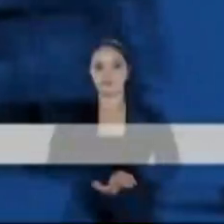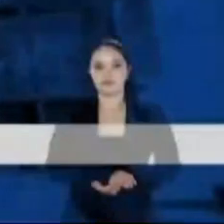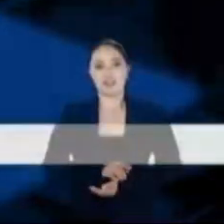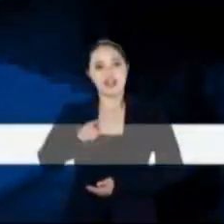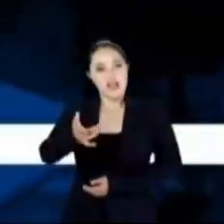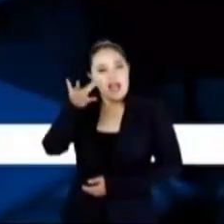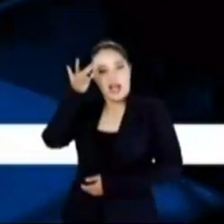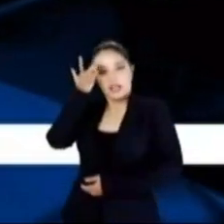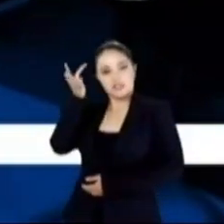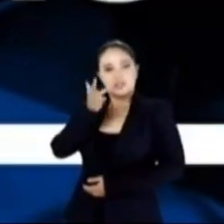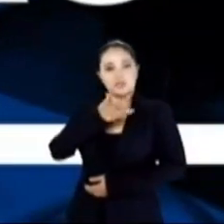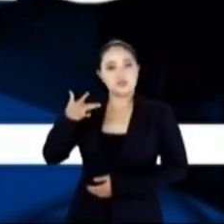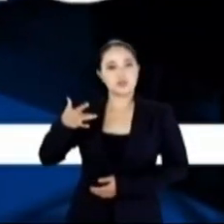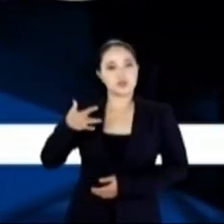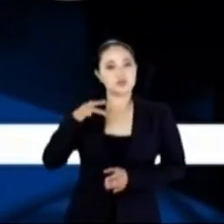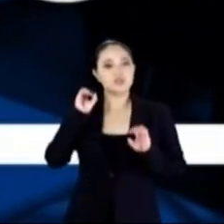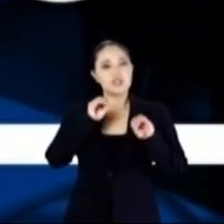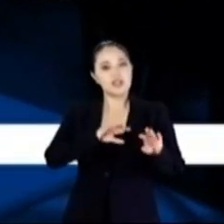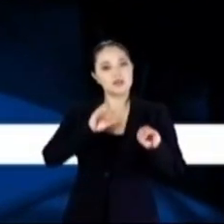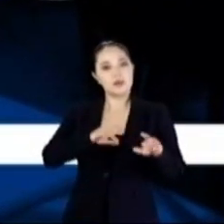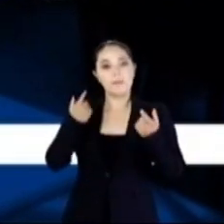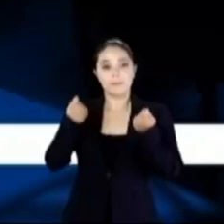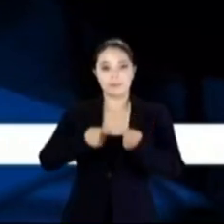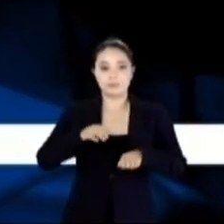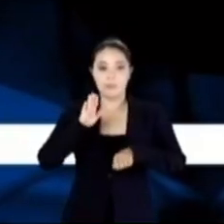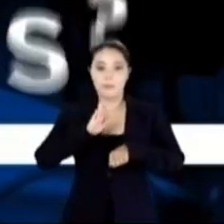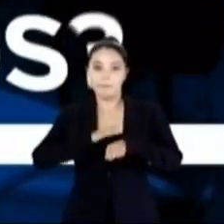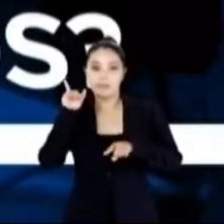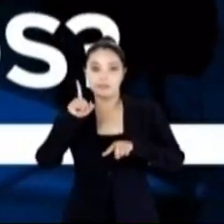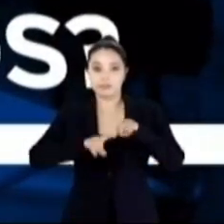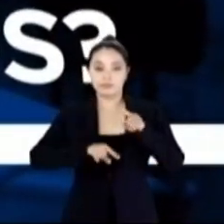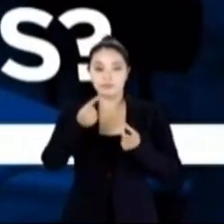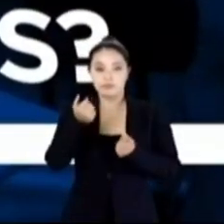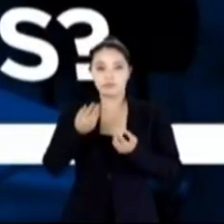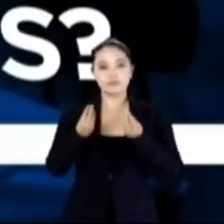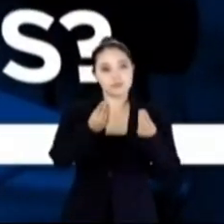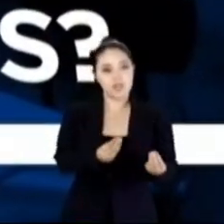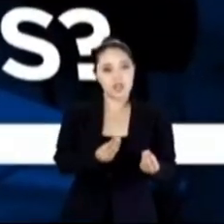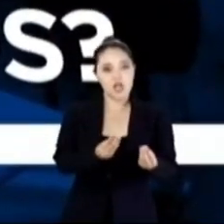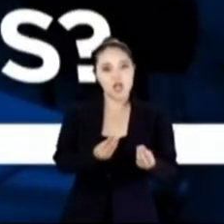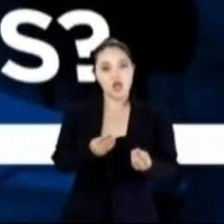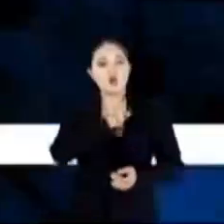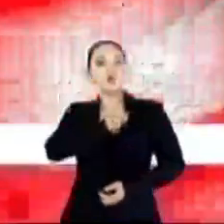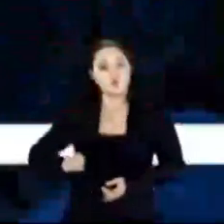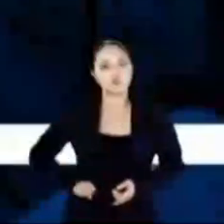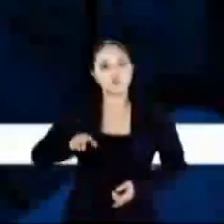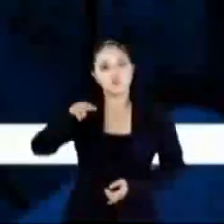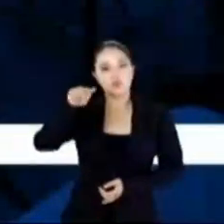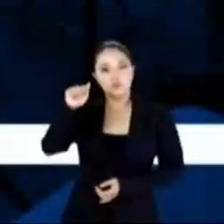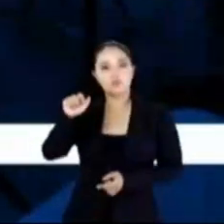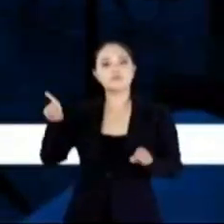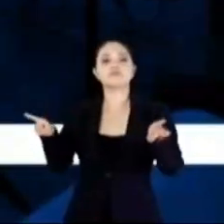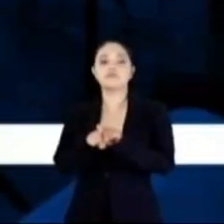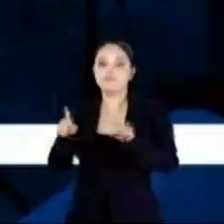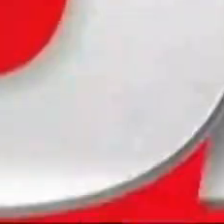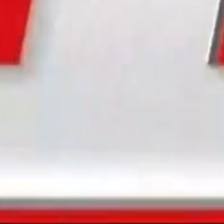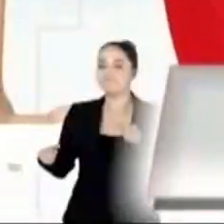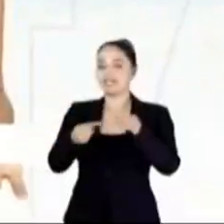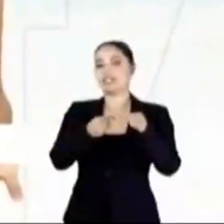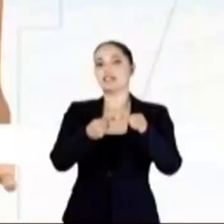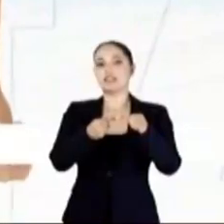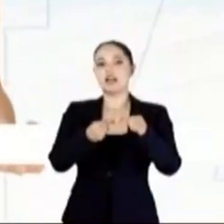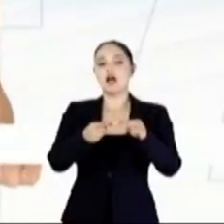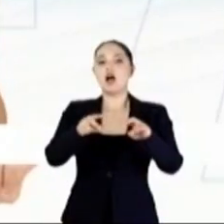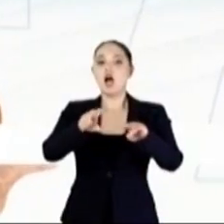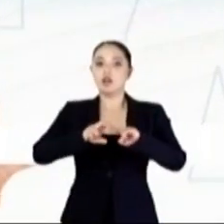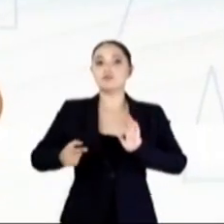Você acha que a saúde e a educação deveriam receber mais investimentos? O senador Mocca também. Por